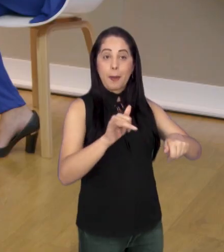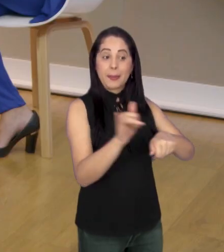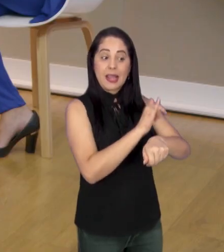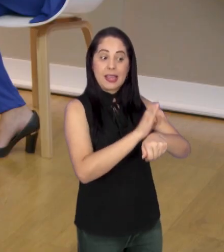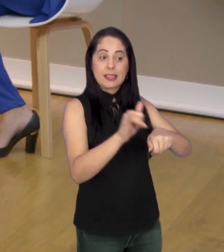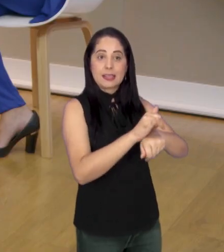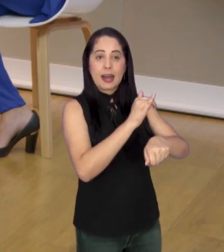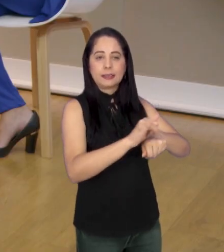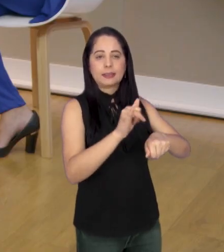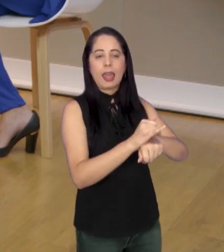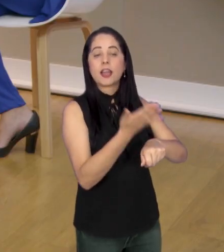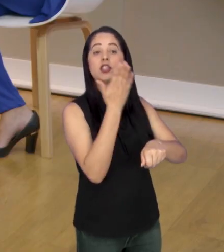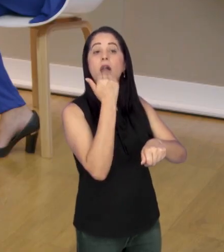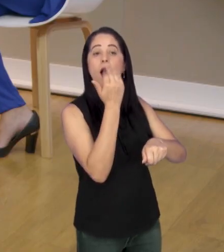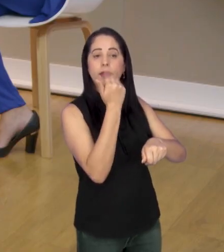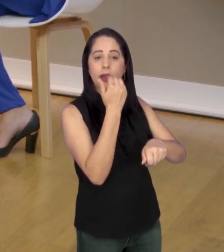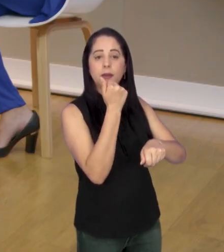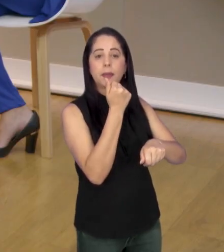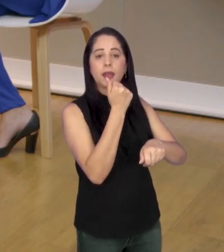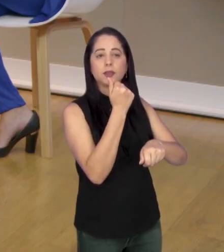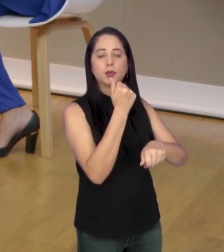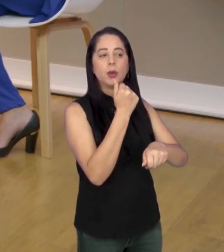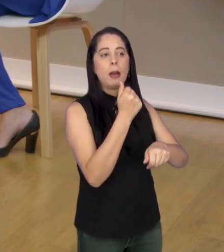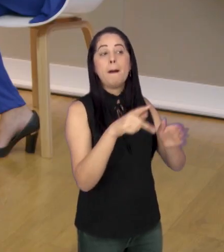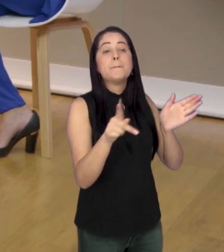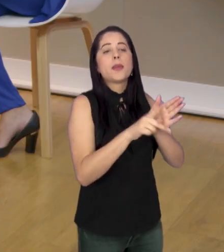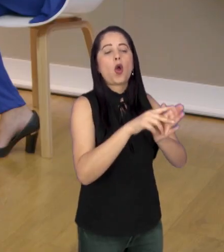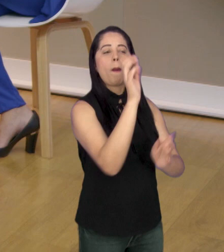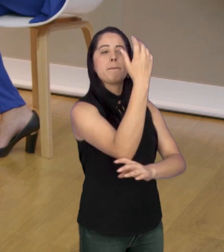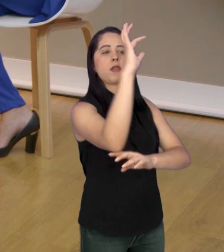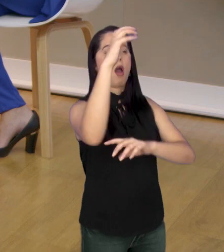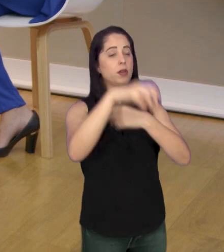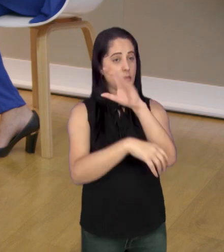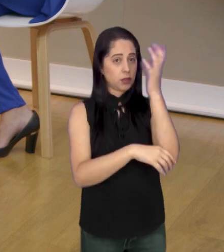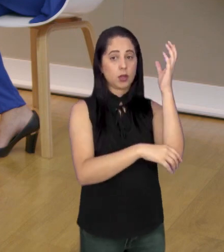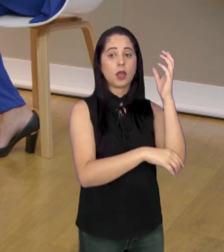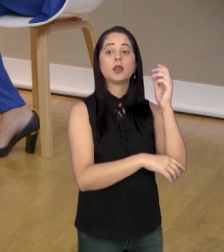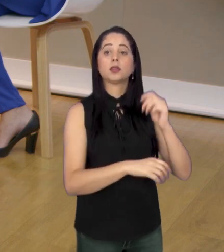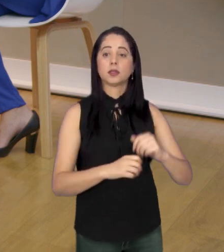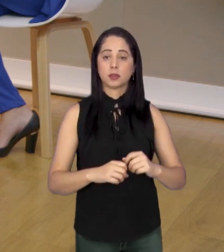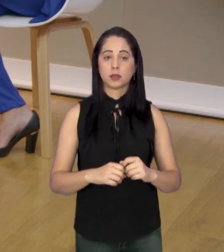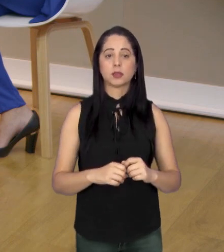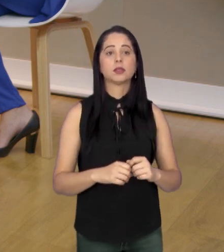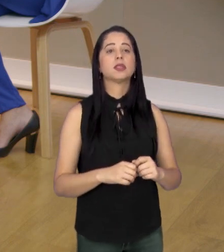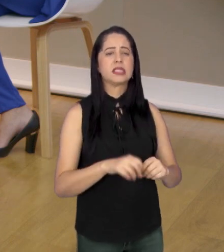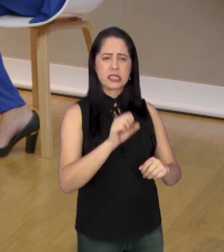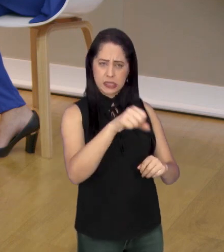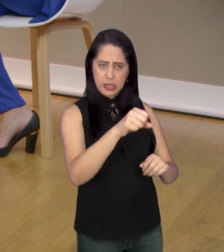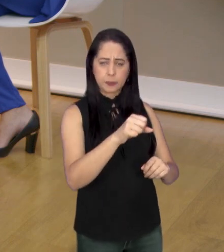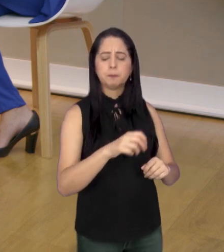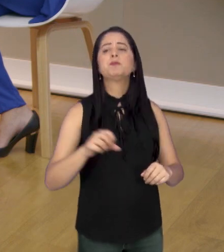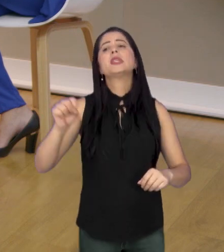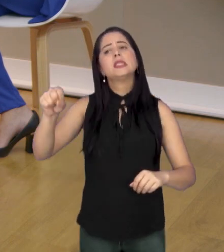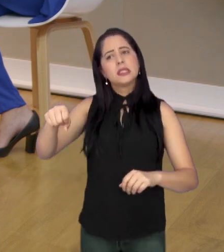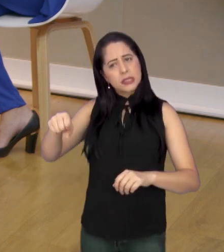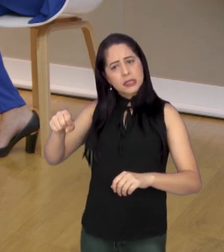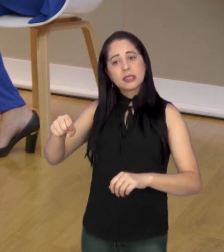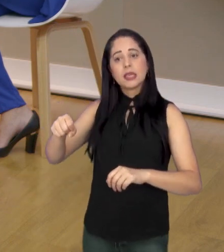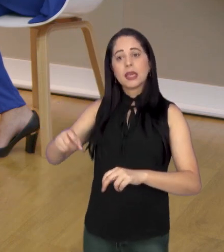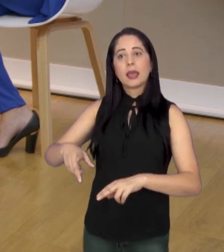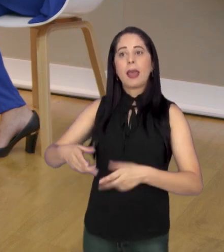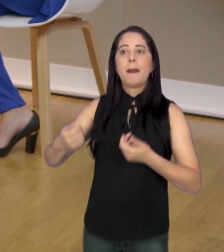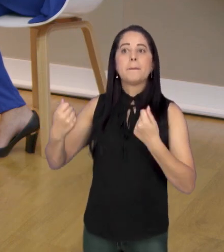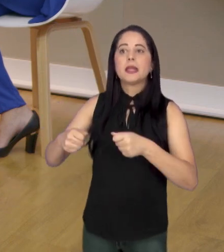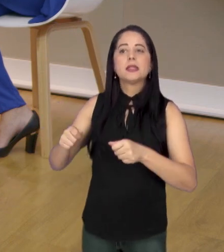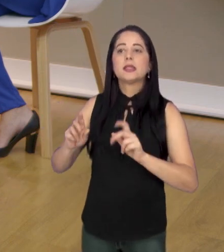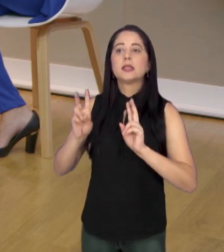alimentos. A natureza é o principal foco, é o que... Sim, dita o caminho que vocês vão seguir. Exatamente, a gente vir